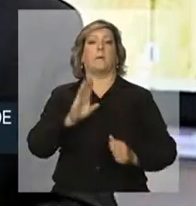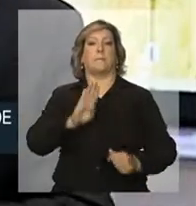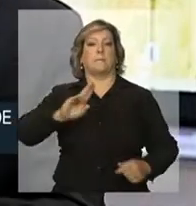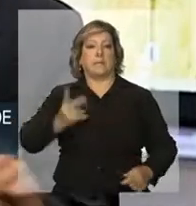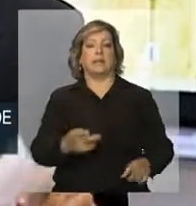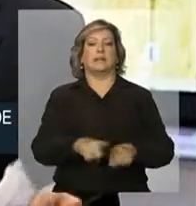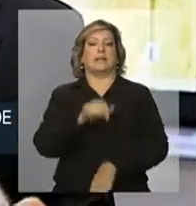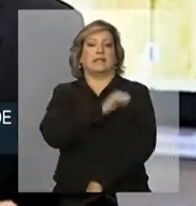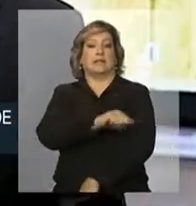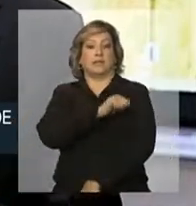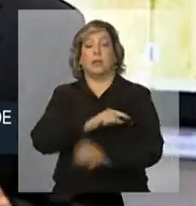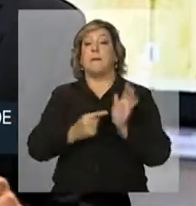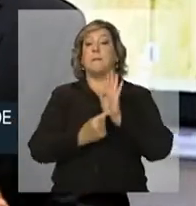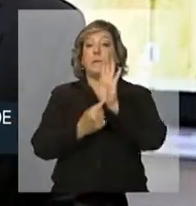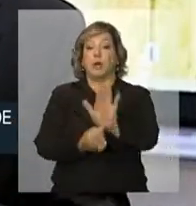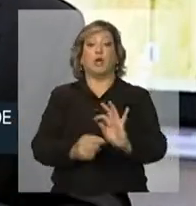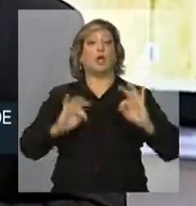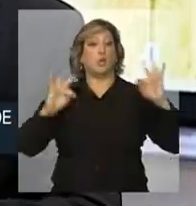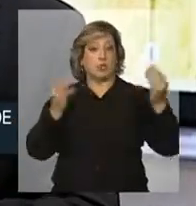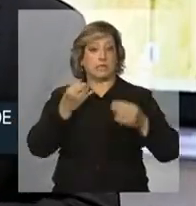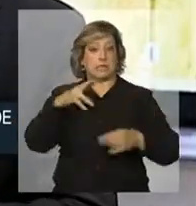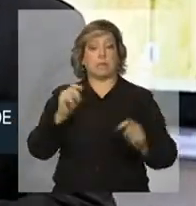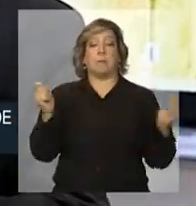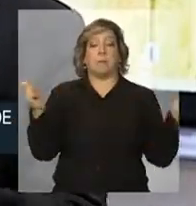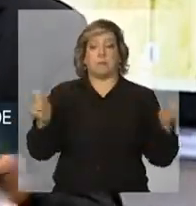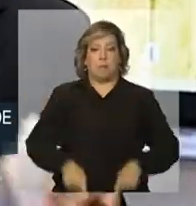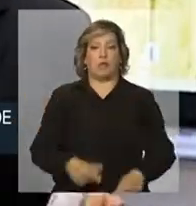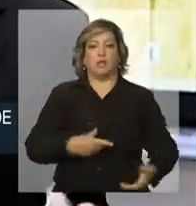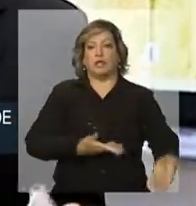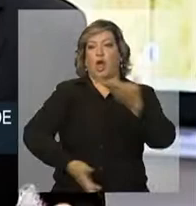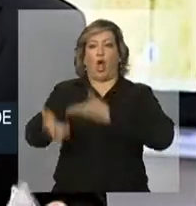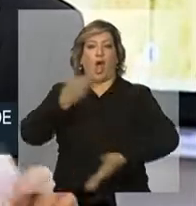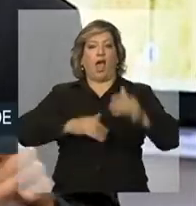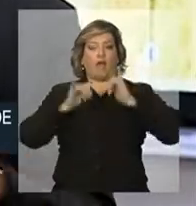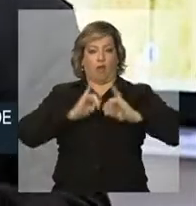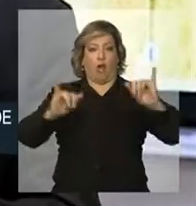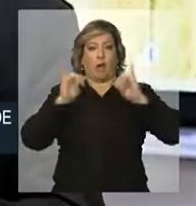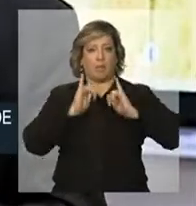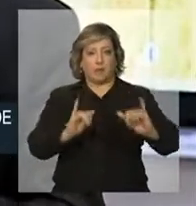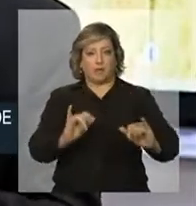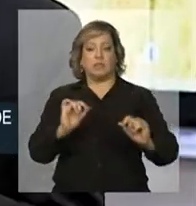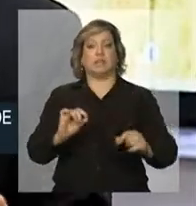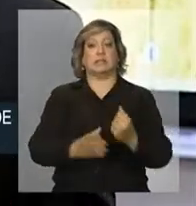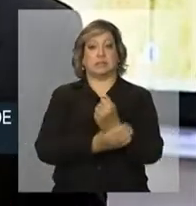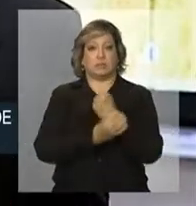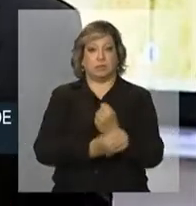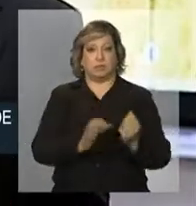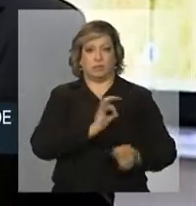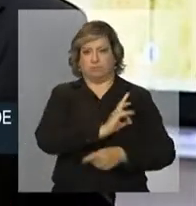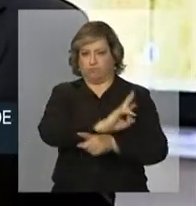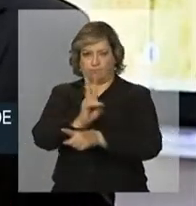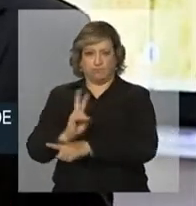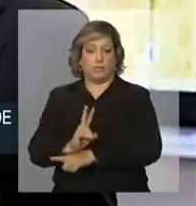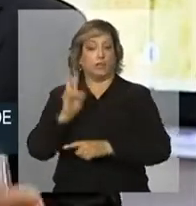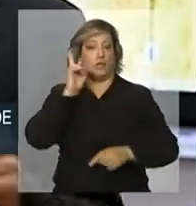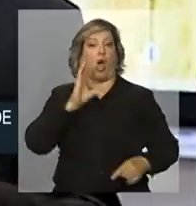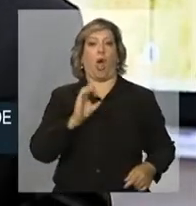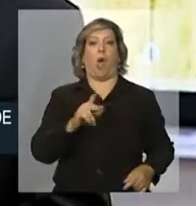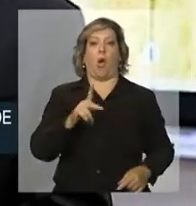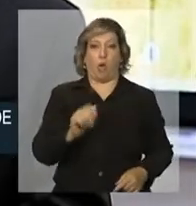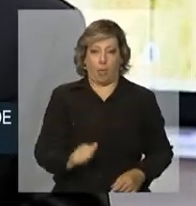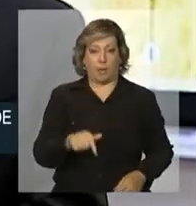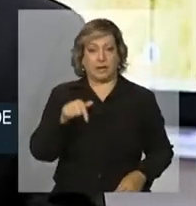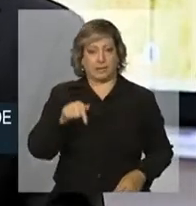Rio de Janeiro para mostrar que todos os centros são capazes de trocar informações de segurança relativa à Copa das Confederações